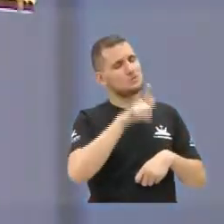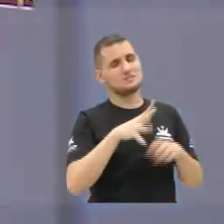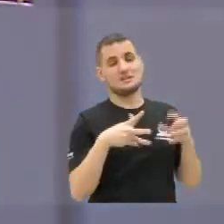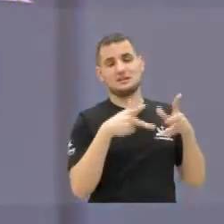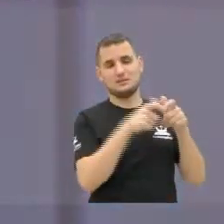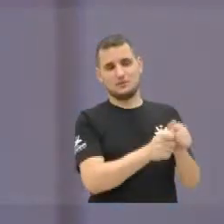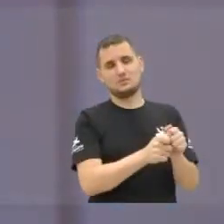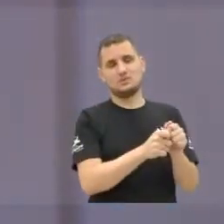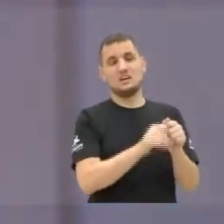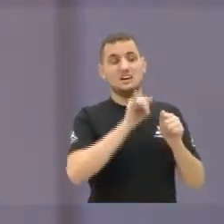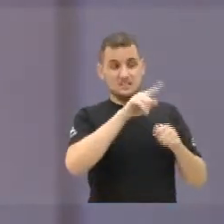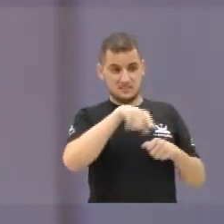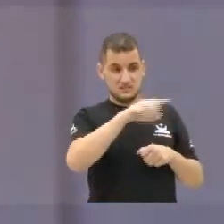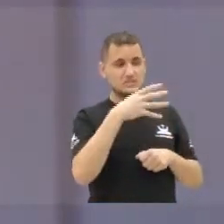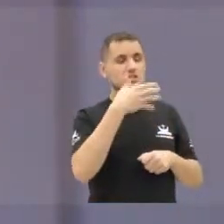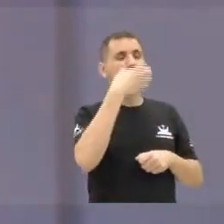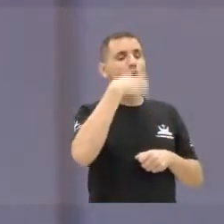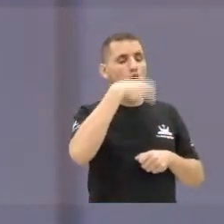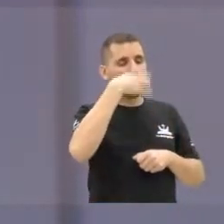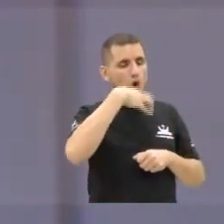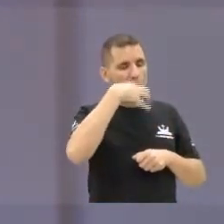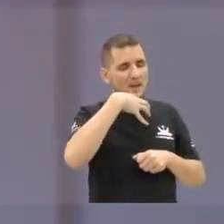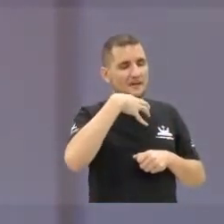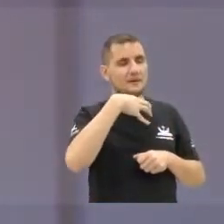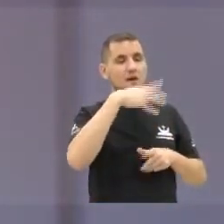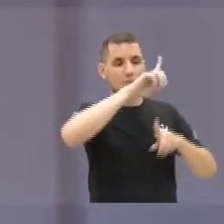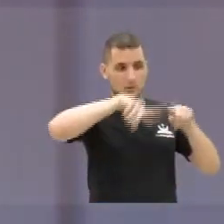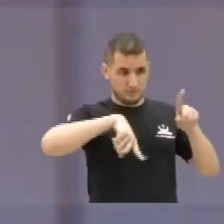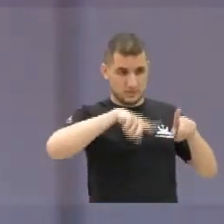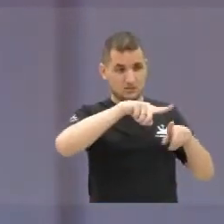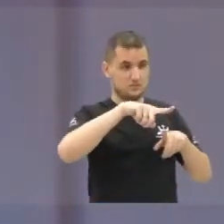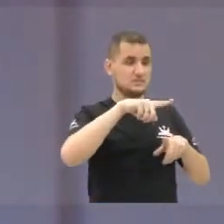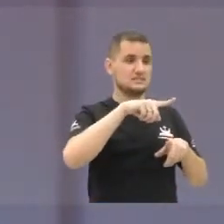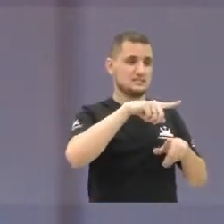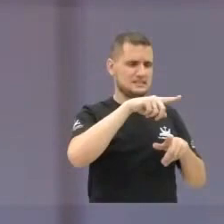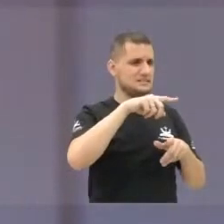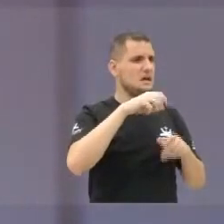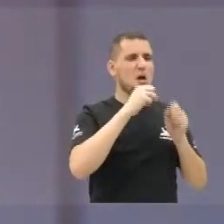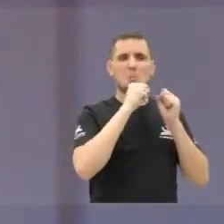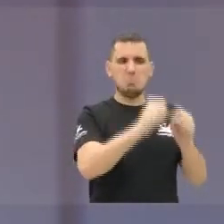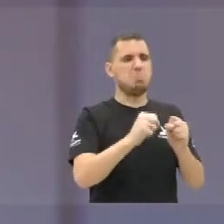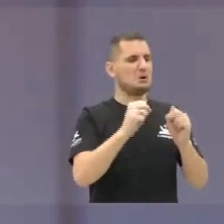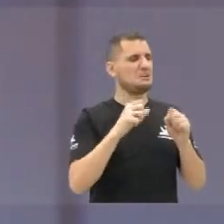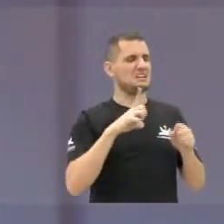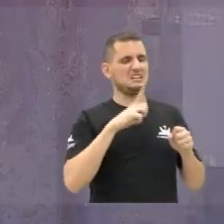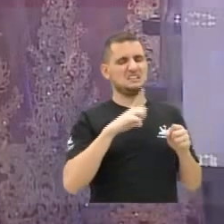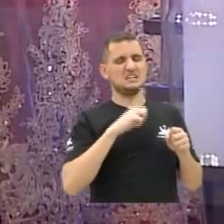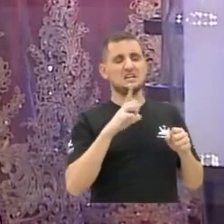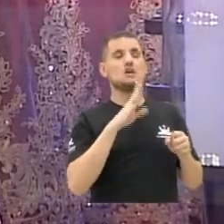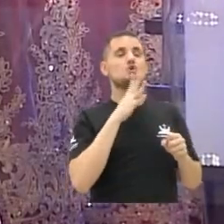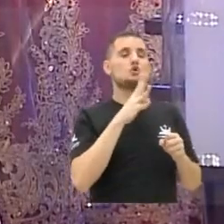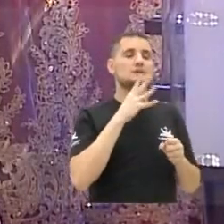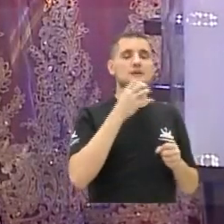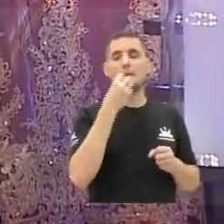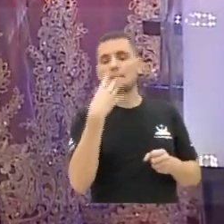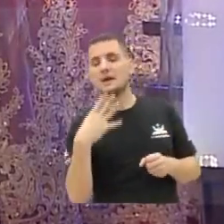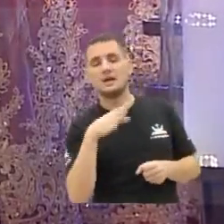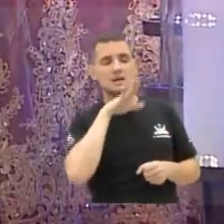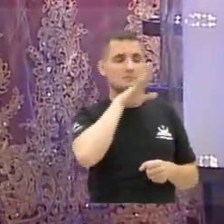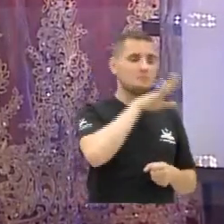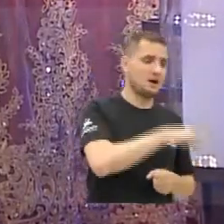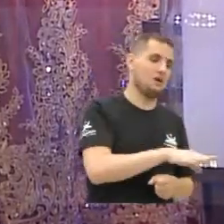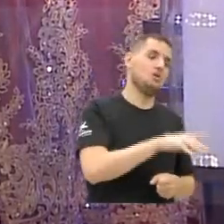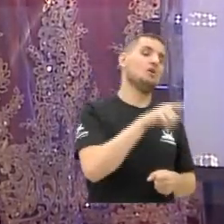vocês se bastam, se vocês comerem dessa árvore, vocês se tornarão autossuficientes, conhecedores do bem ou do mal, vocês